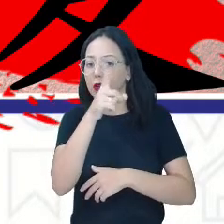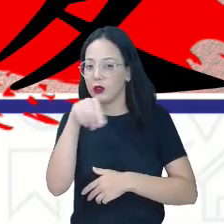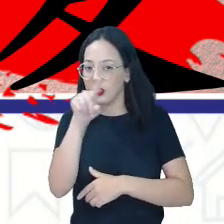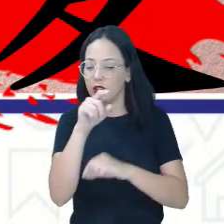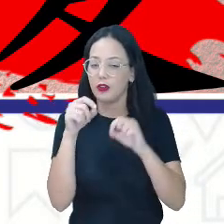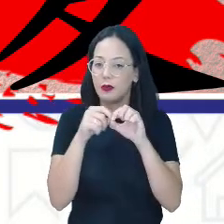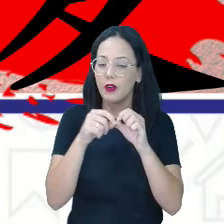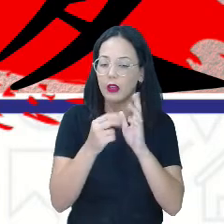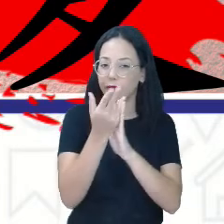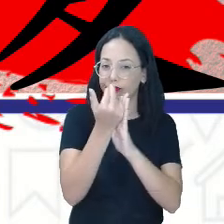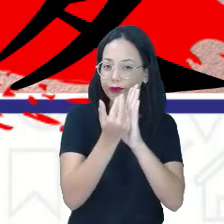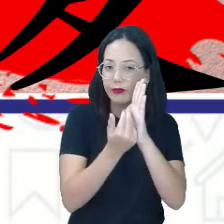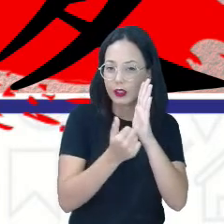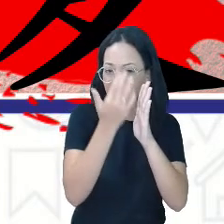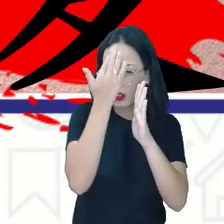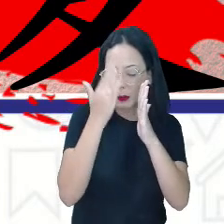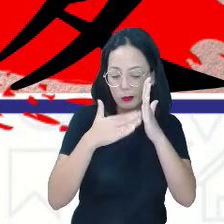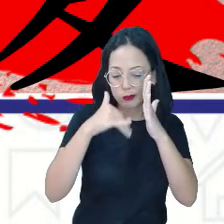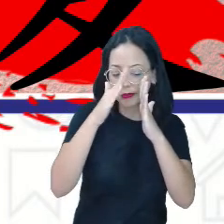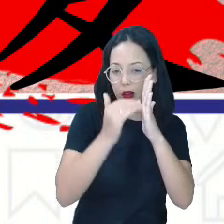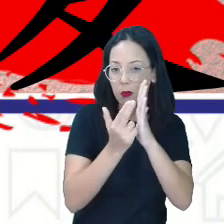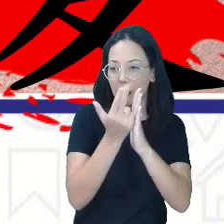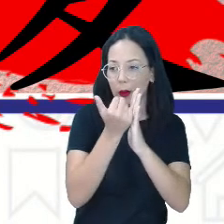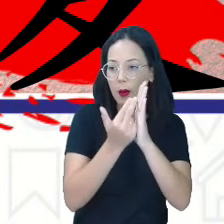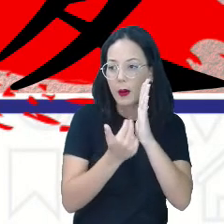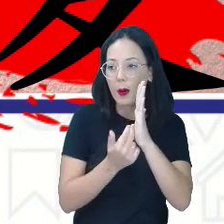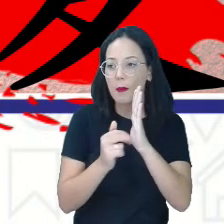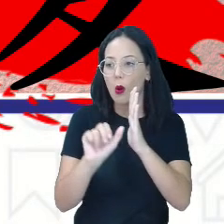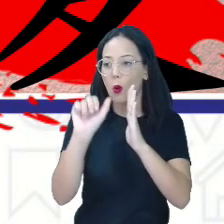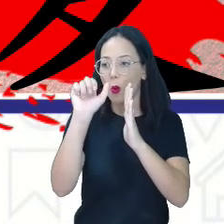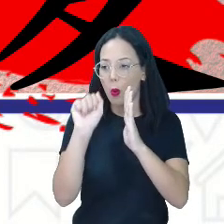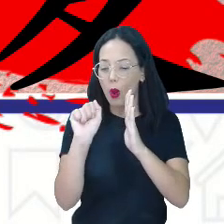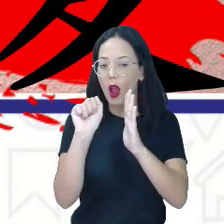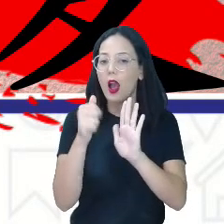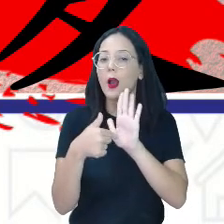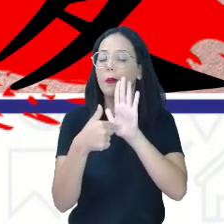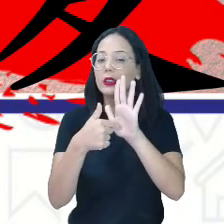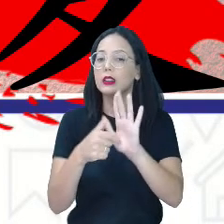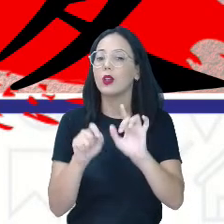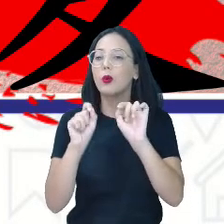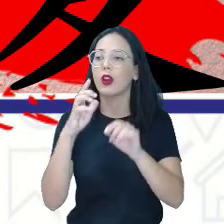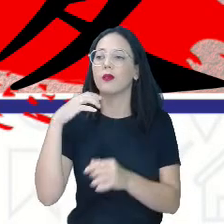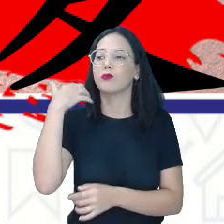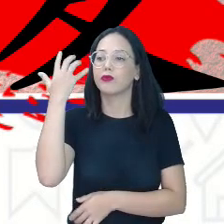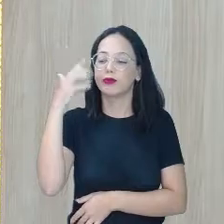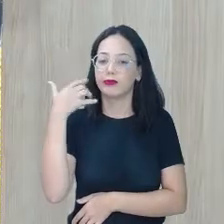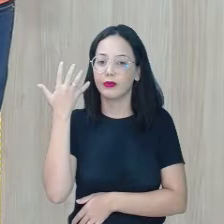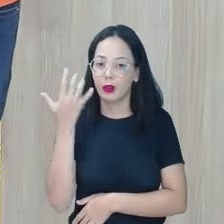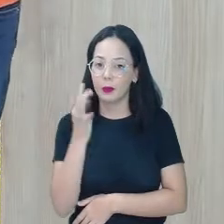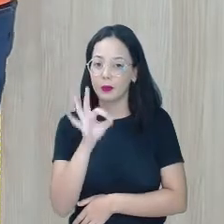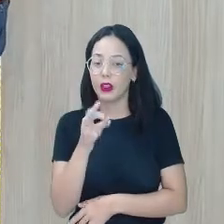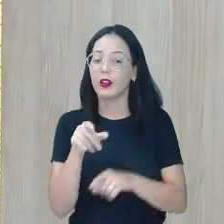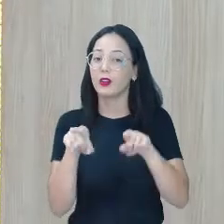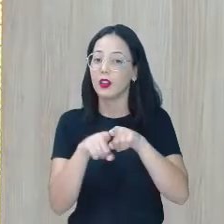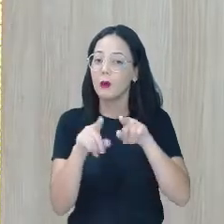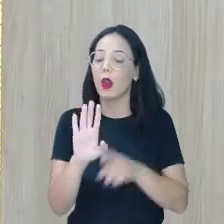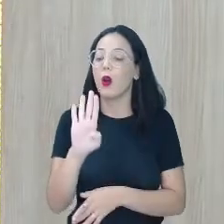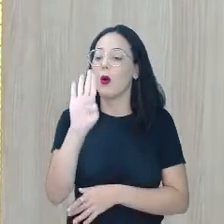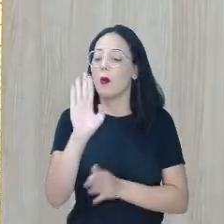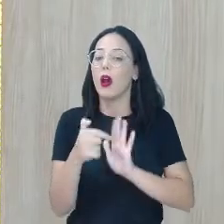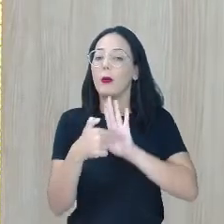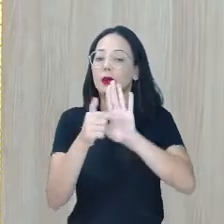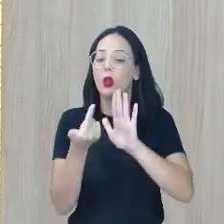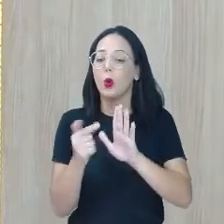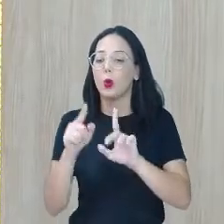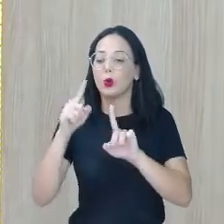aquele desenhozinho, né, do A, né, o A vai representar um som, né? Então, o B ele representa